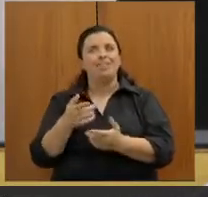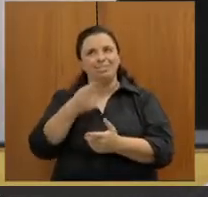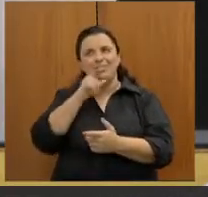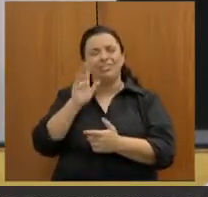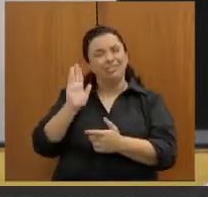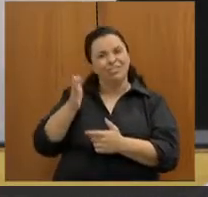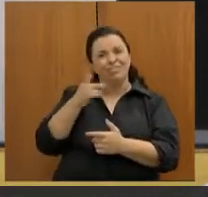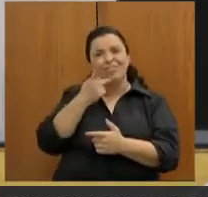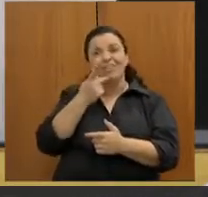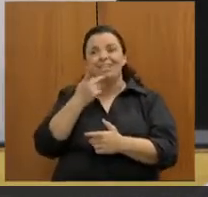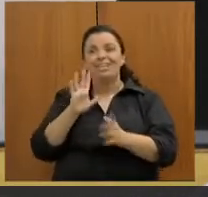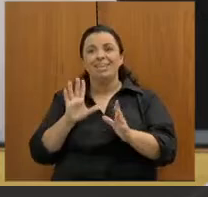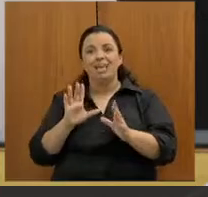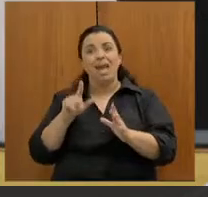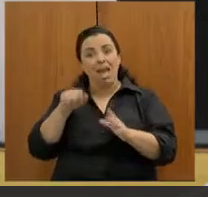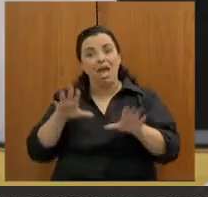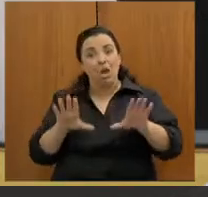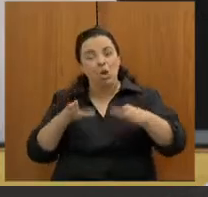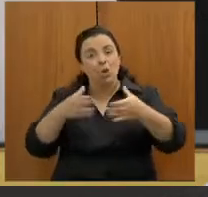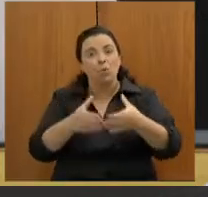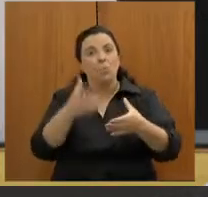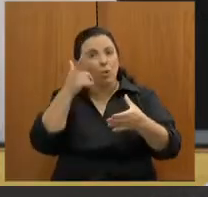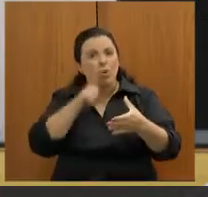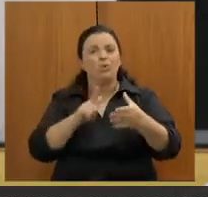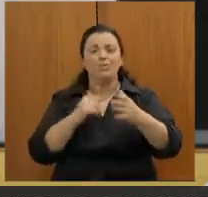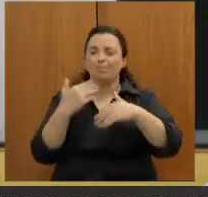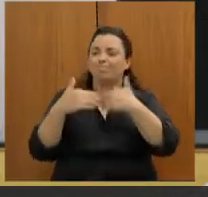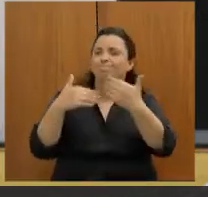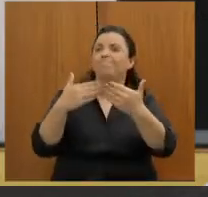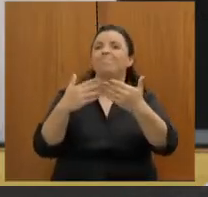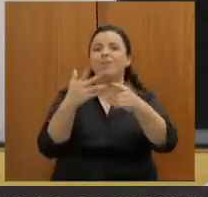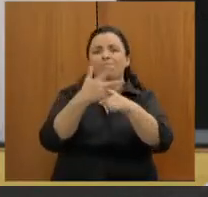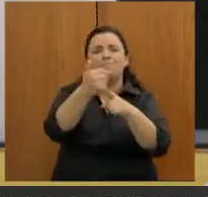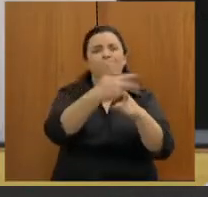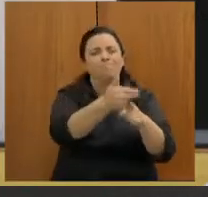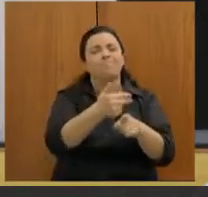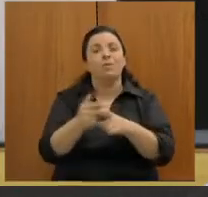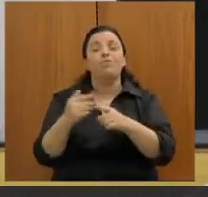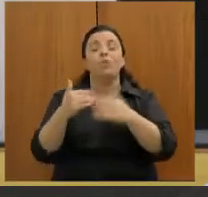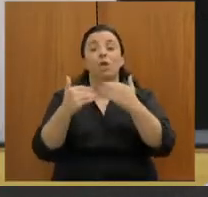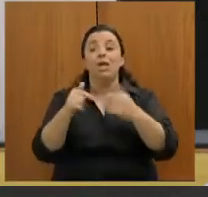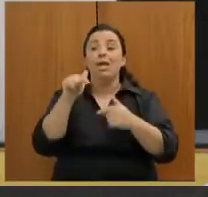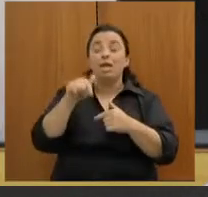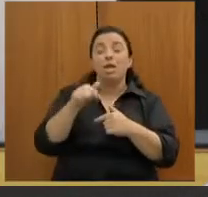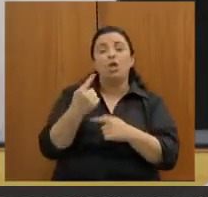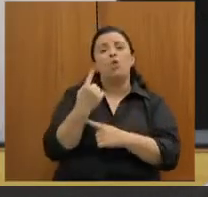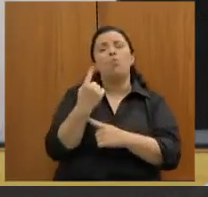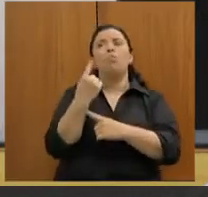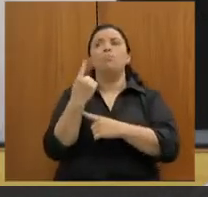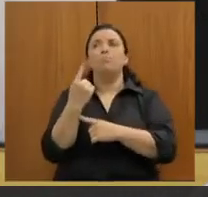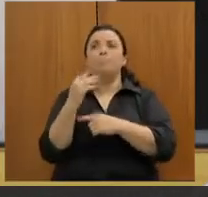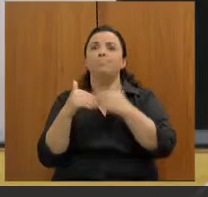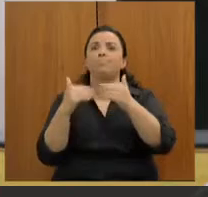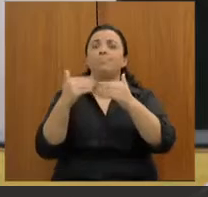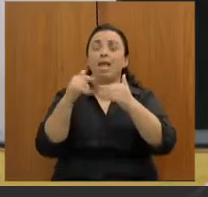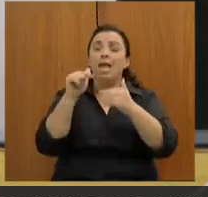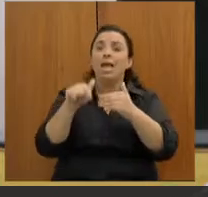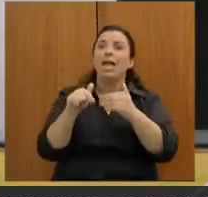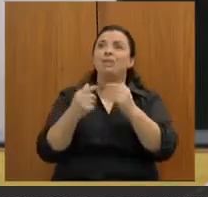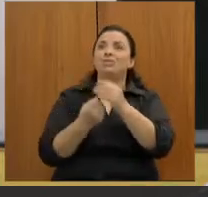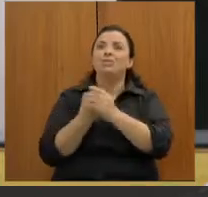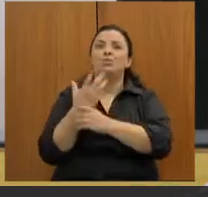e uma dessas construções elas nascem a partir do sempre vivas